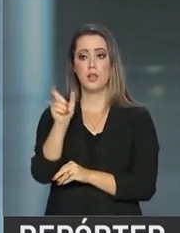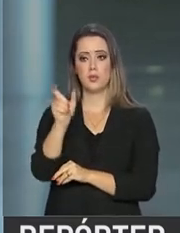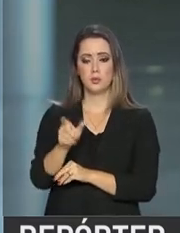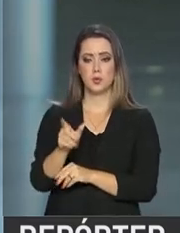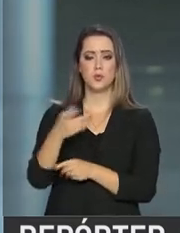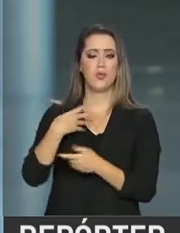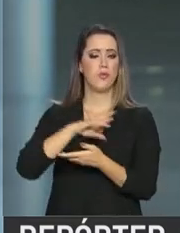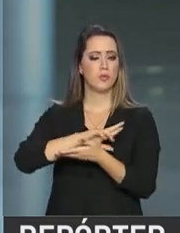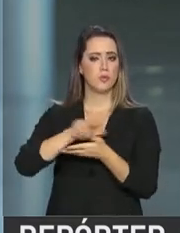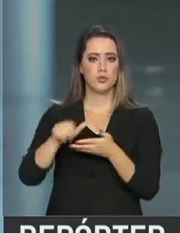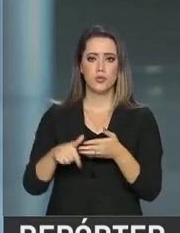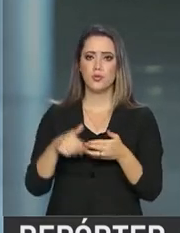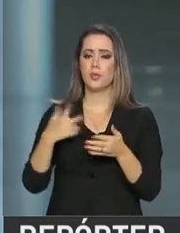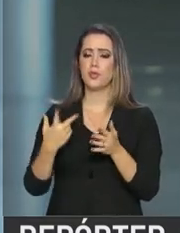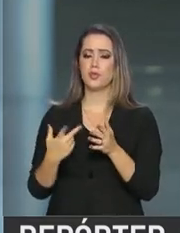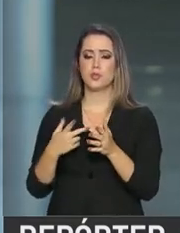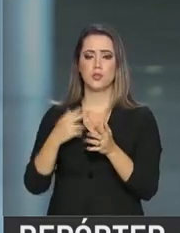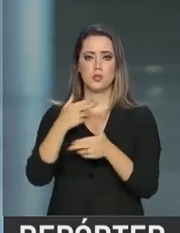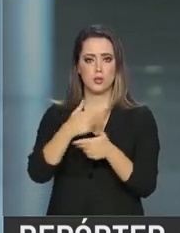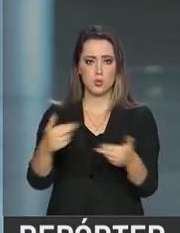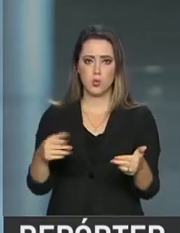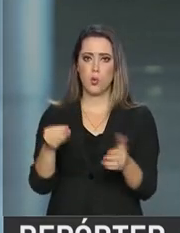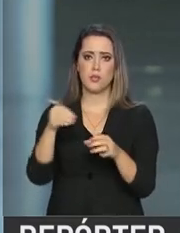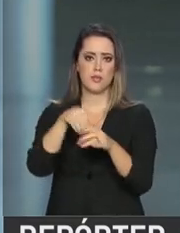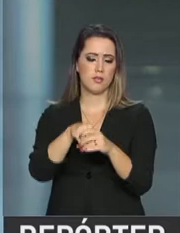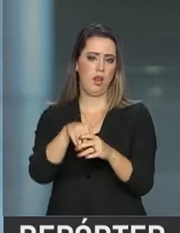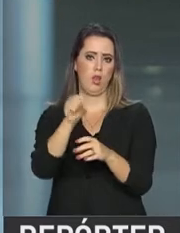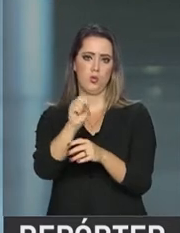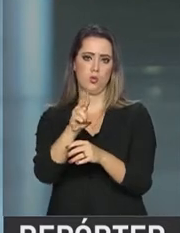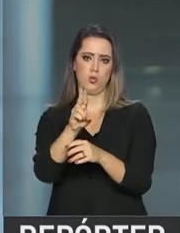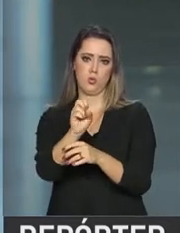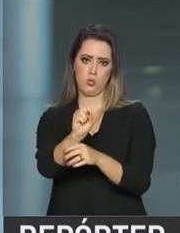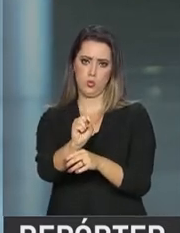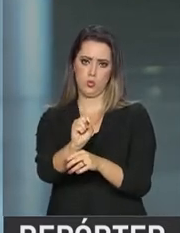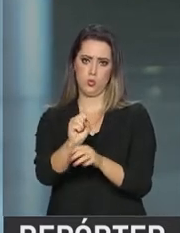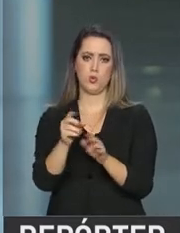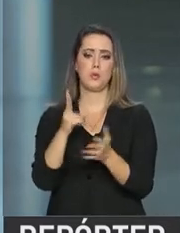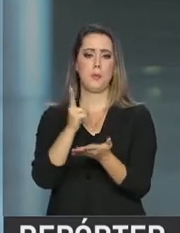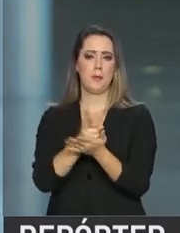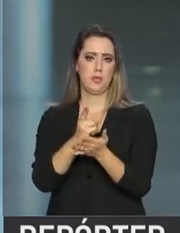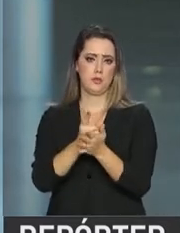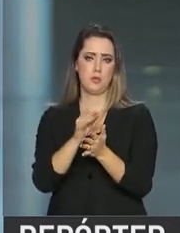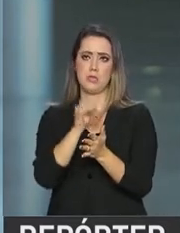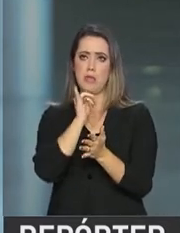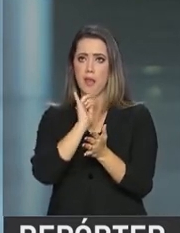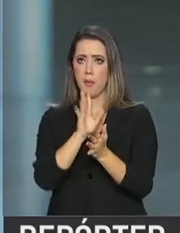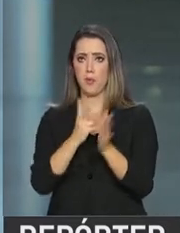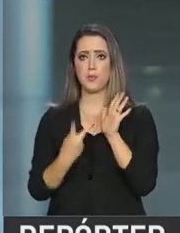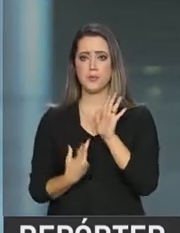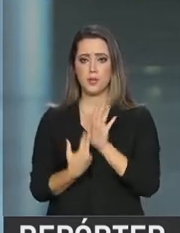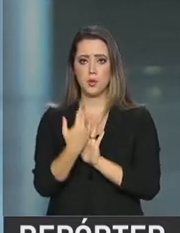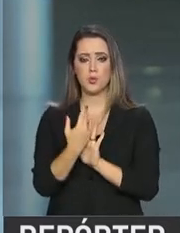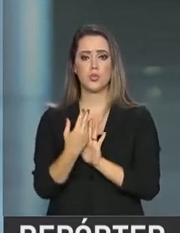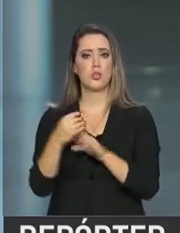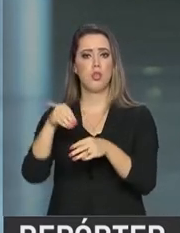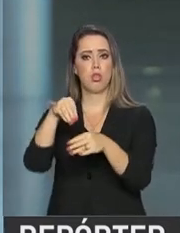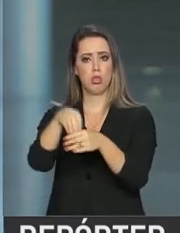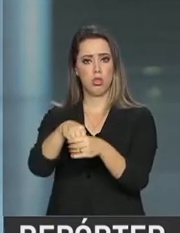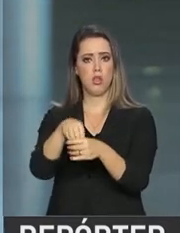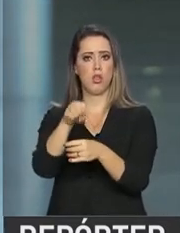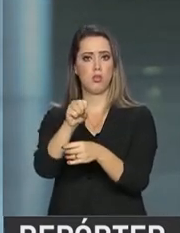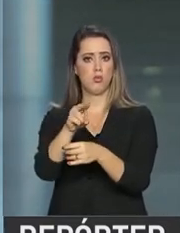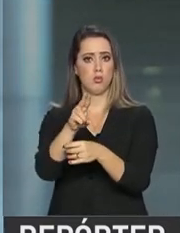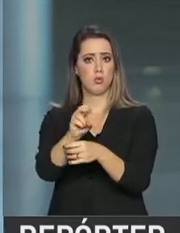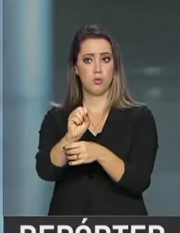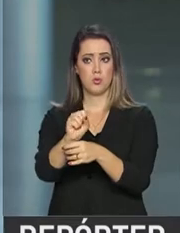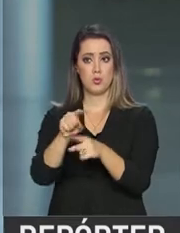inclusive procedimentos cirúrgicos nesse caso quando se tem um contrato celebrado pelo consumidor junto àquela operadora